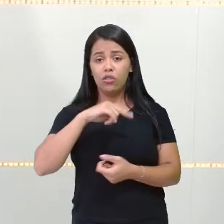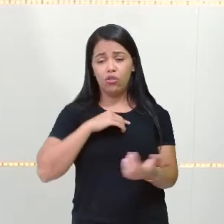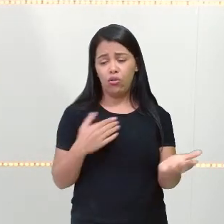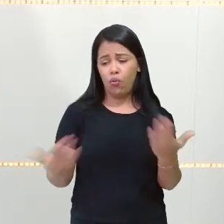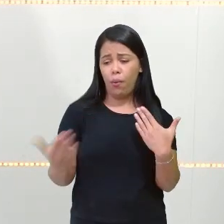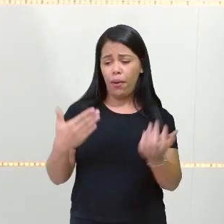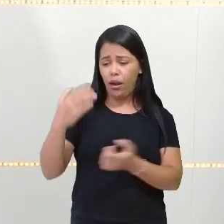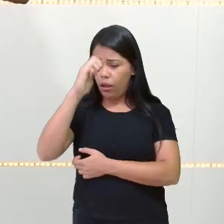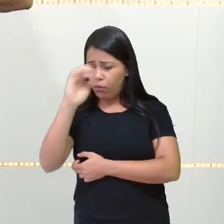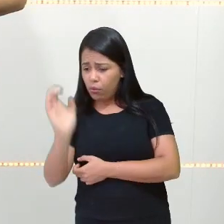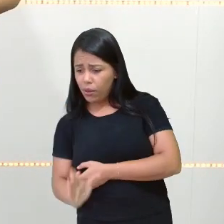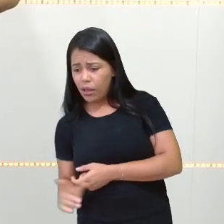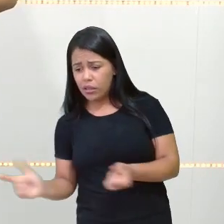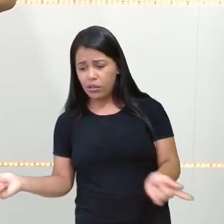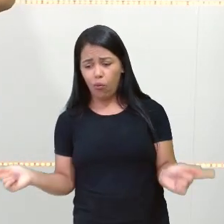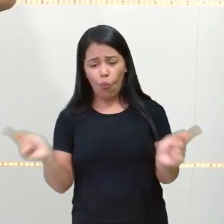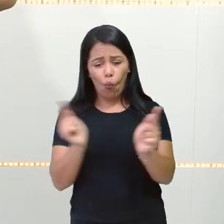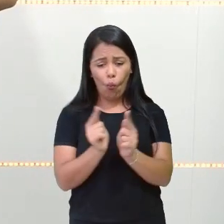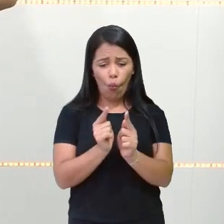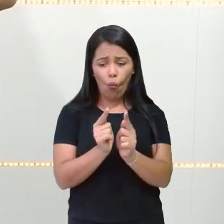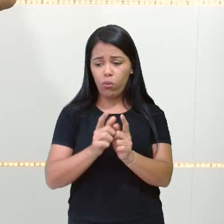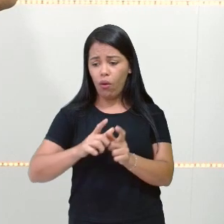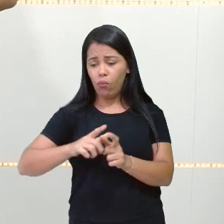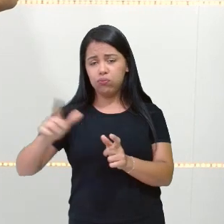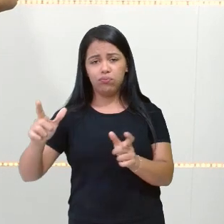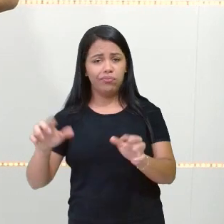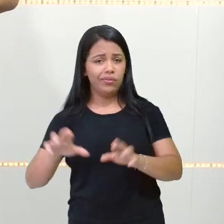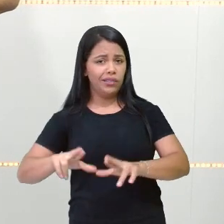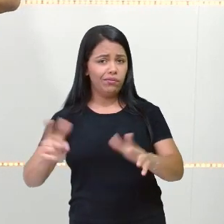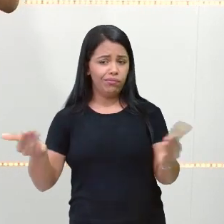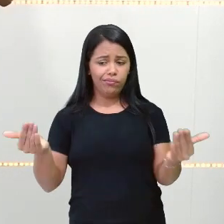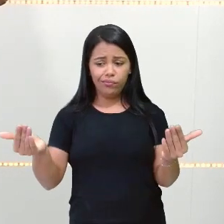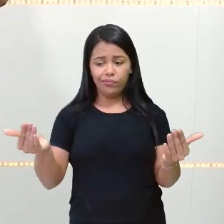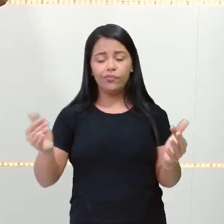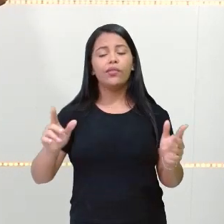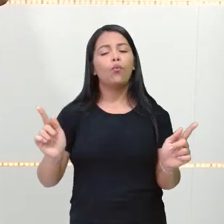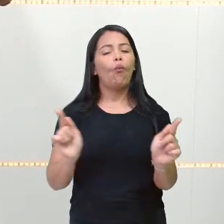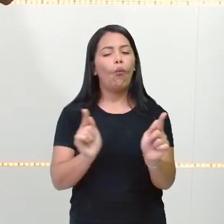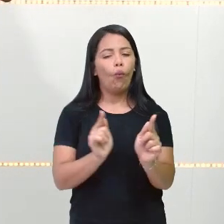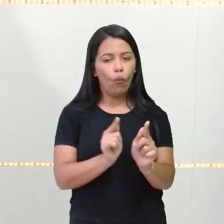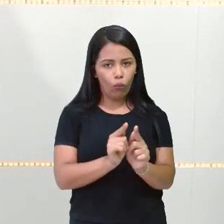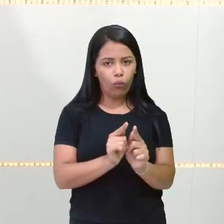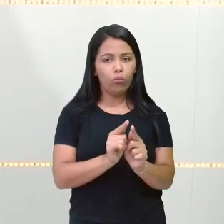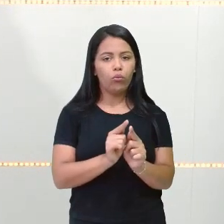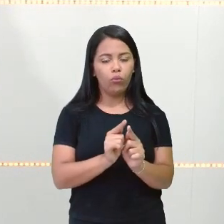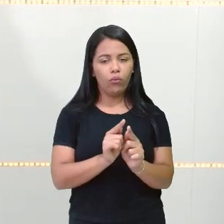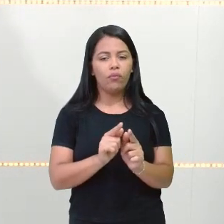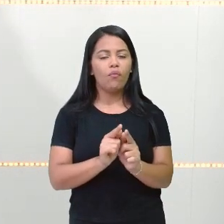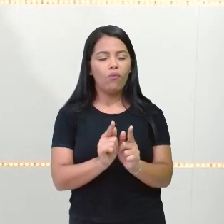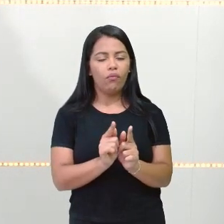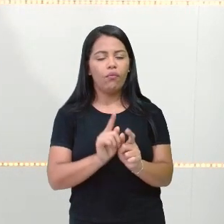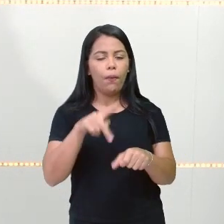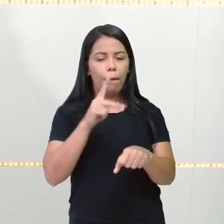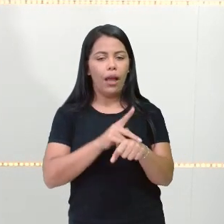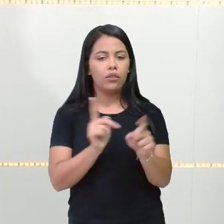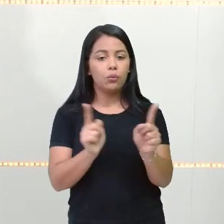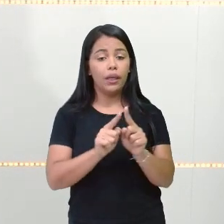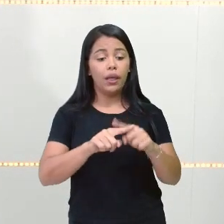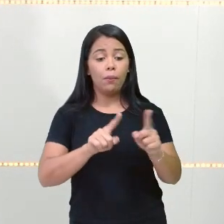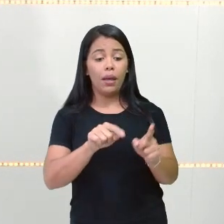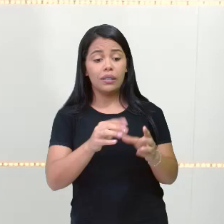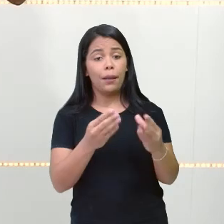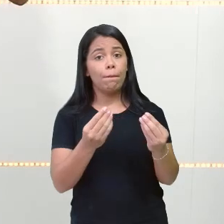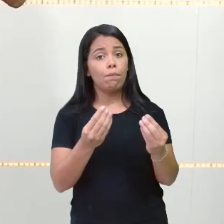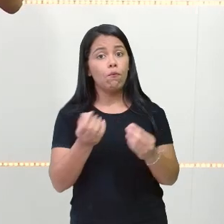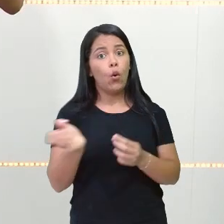a gente já comentou isso em aulas anteriores também, né? Então o Catar é um dos menores e também é um